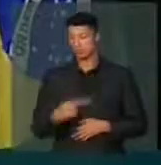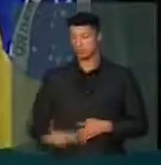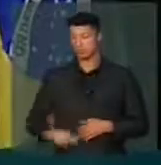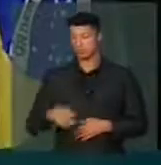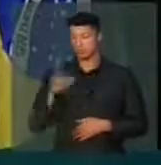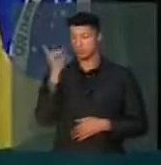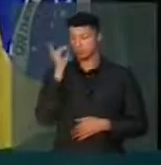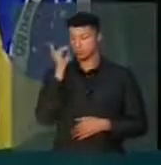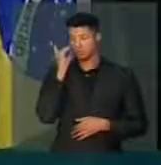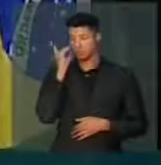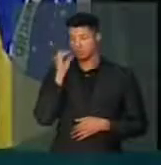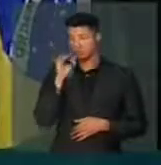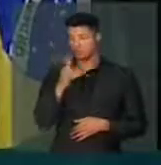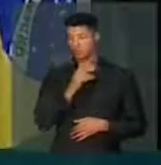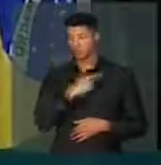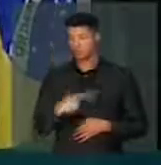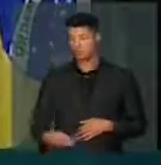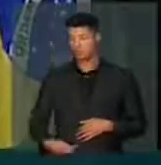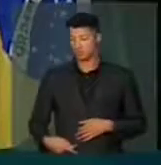Dilma